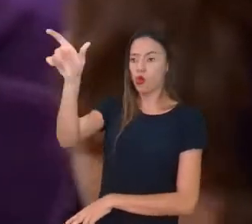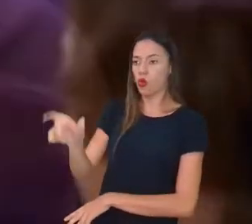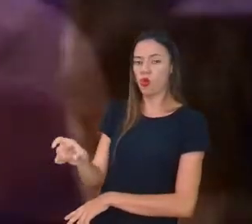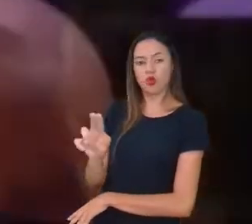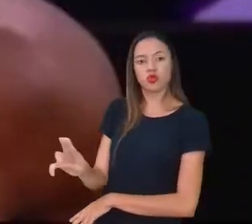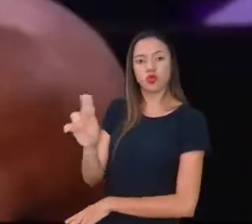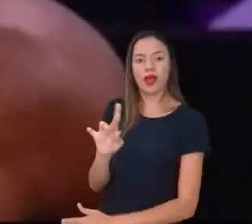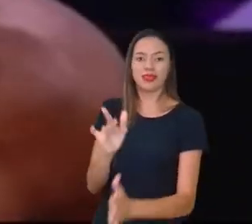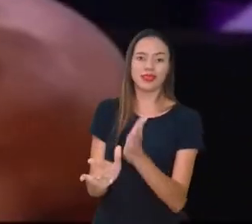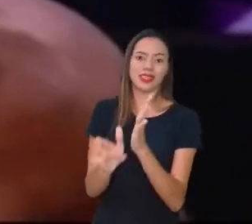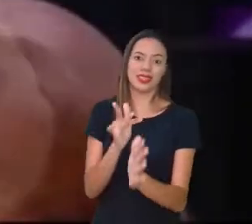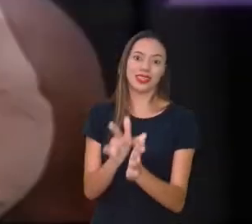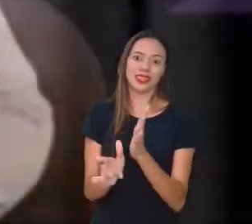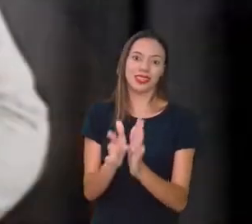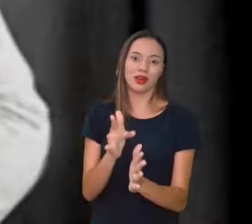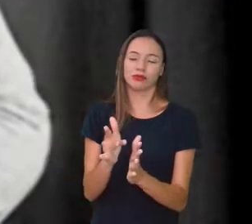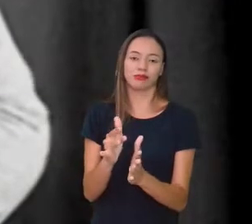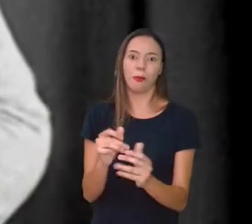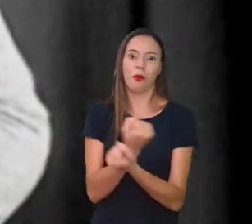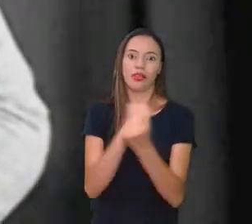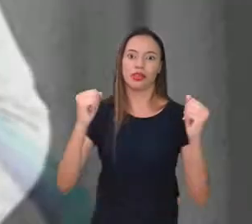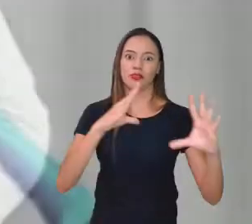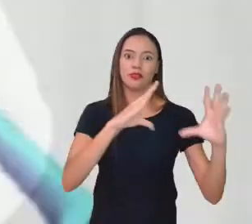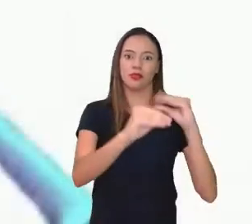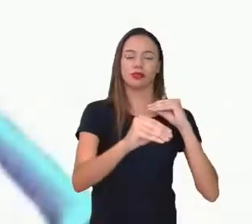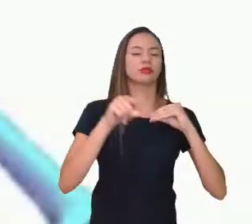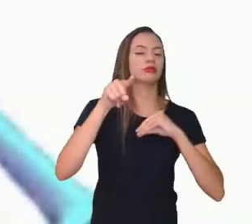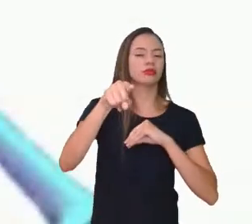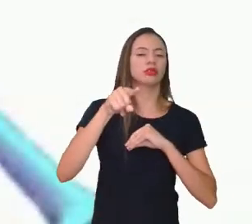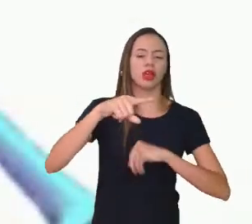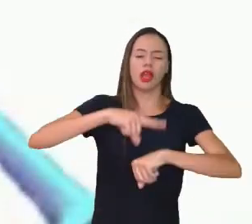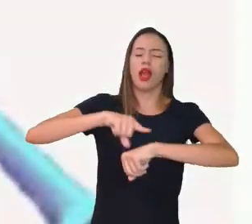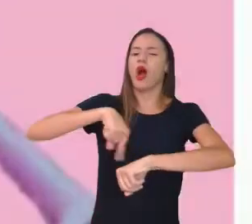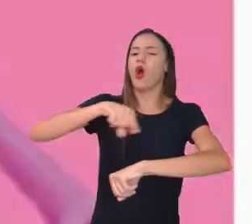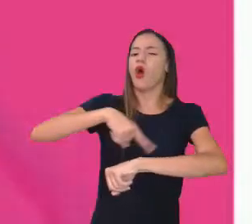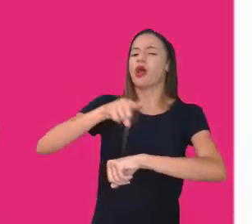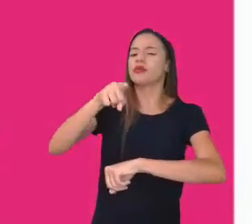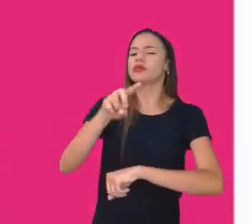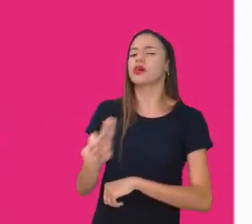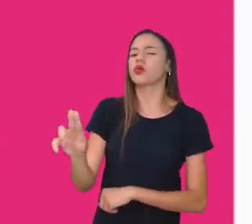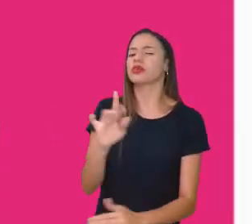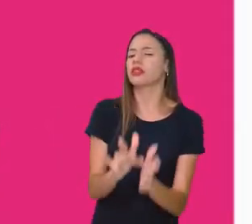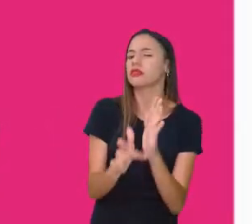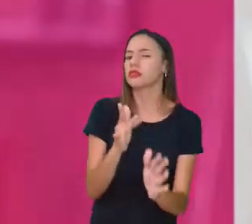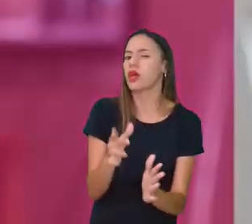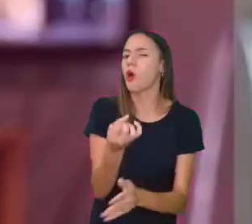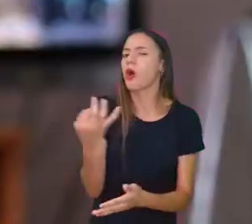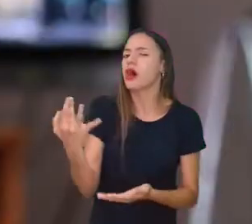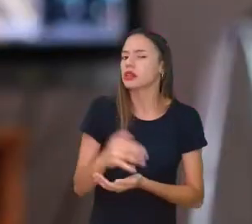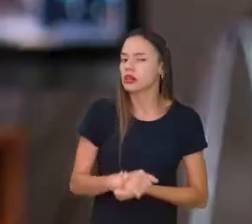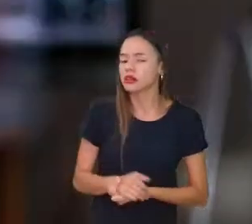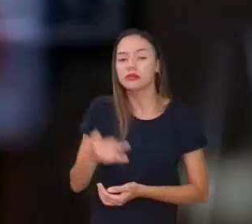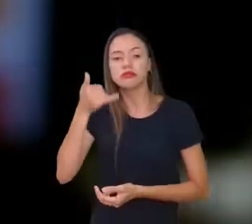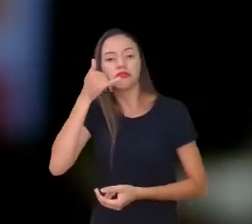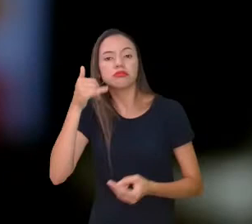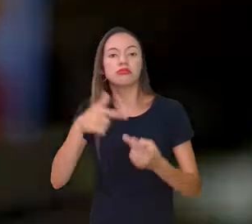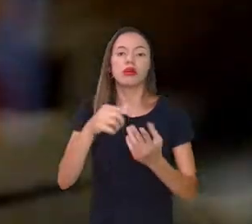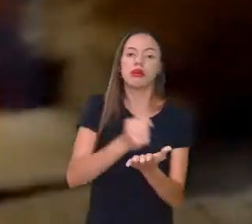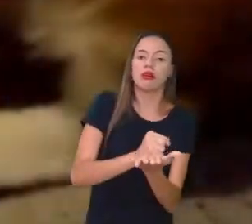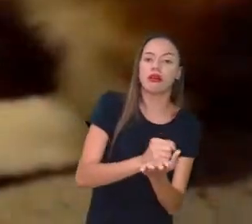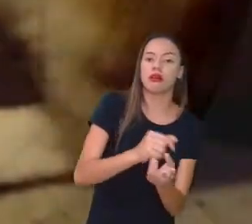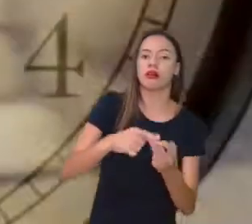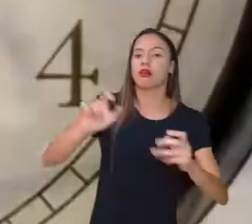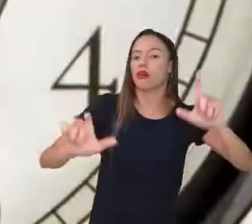onde correr. Então me responde aí, quantas horas você passa no digital? Seja no celular, videogame,